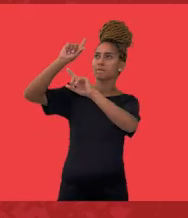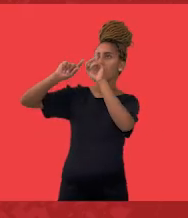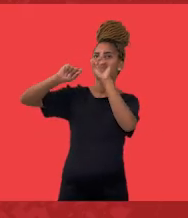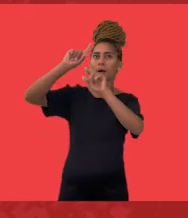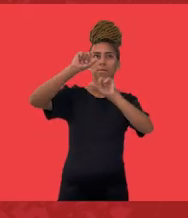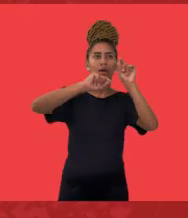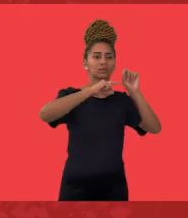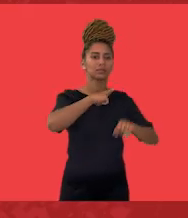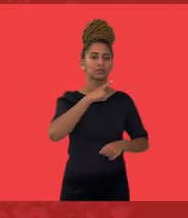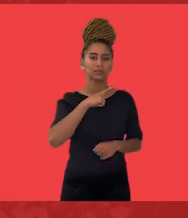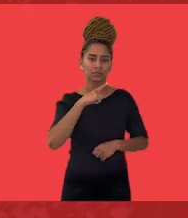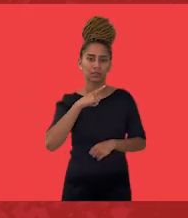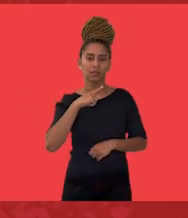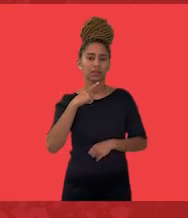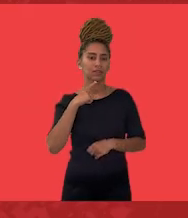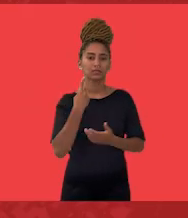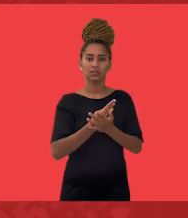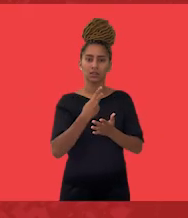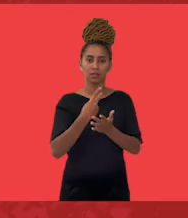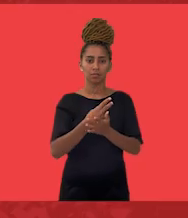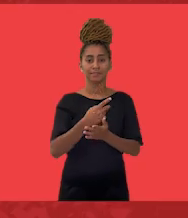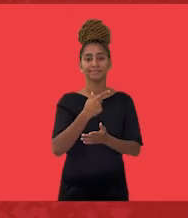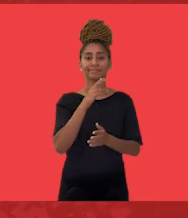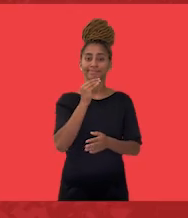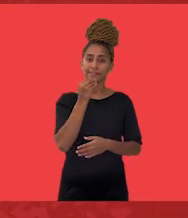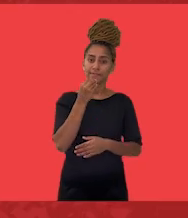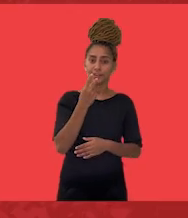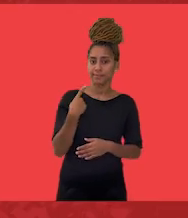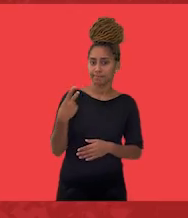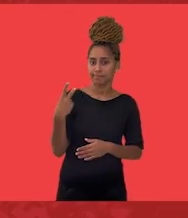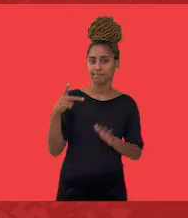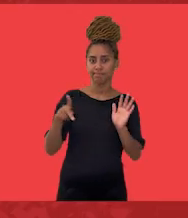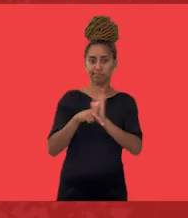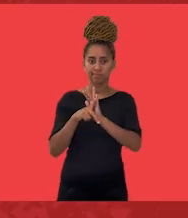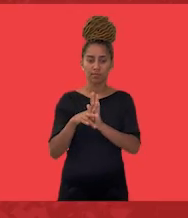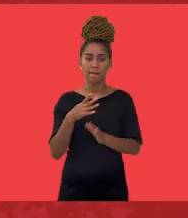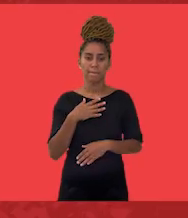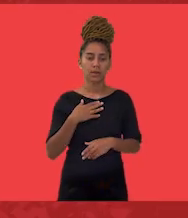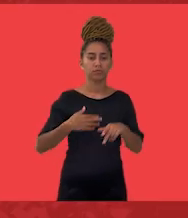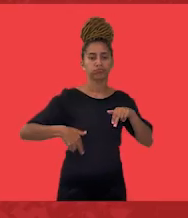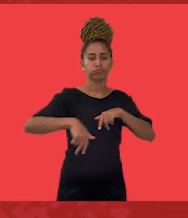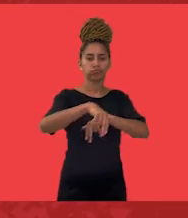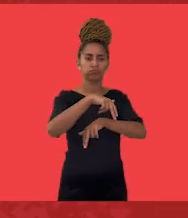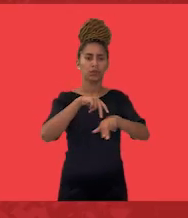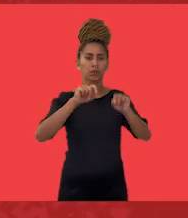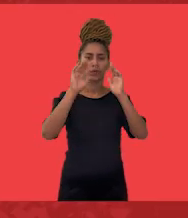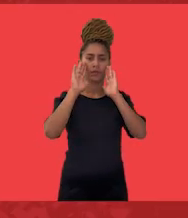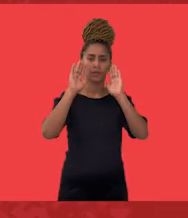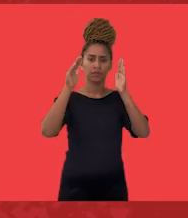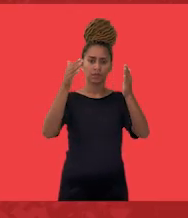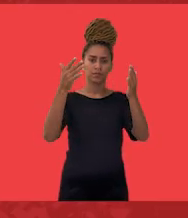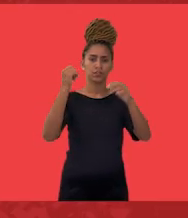uma partícula de luz. E nela, para sempre,